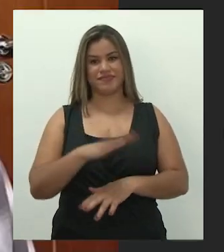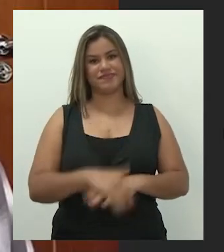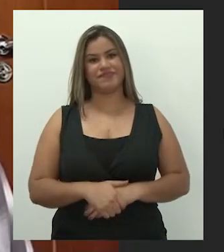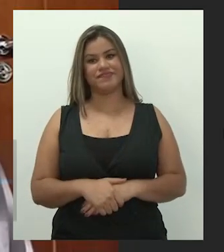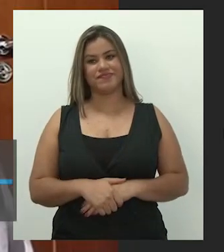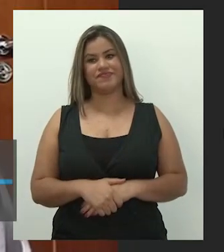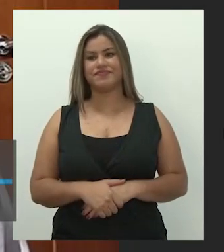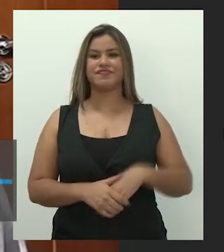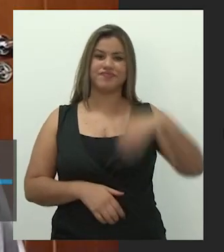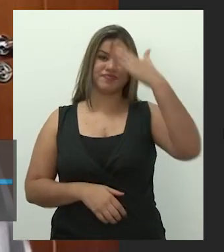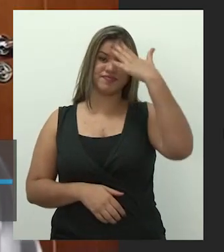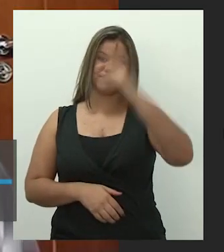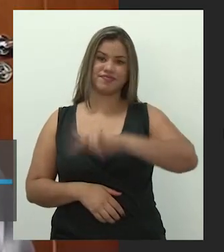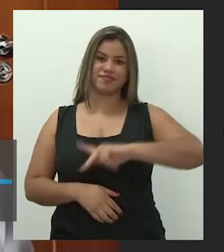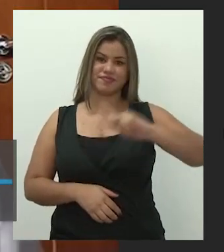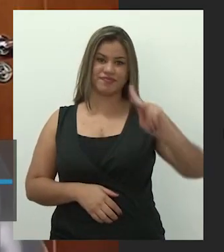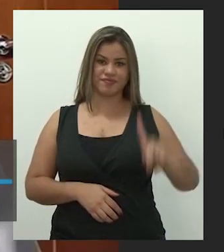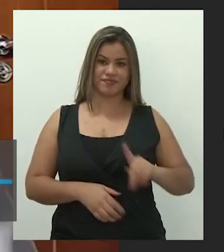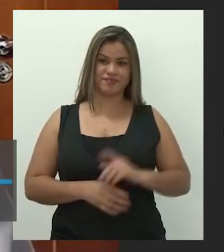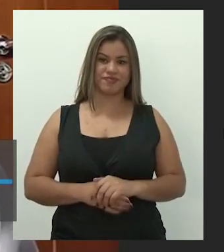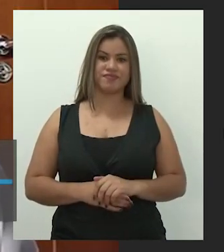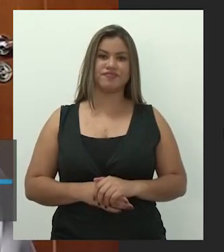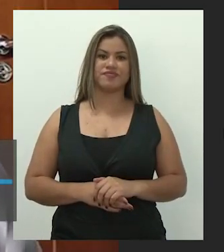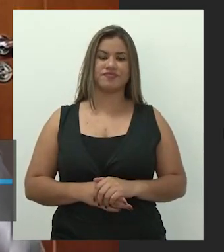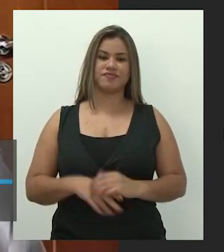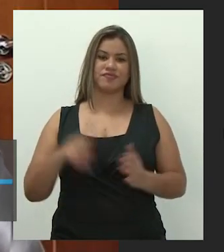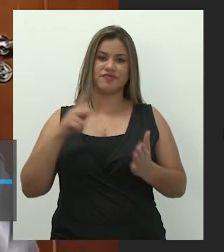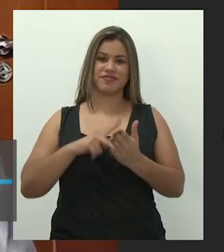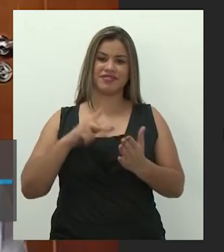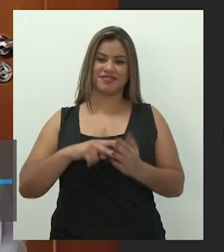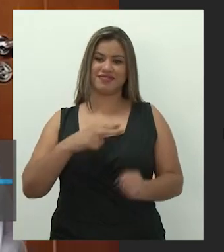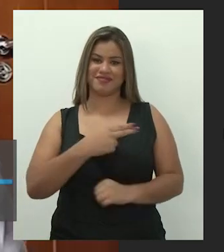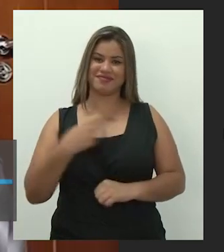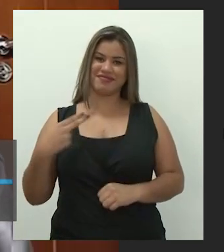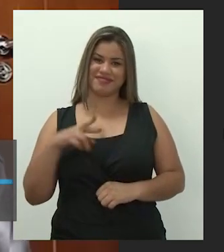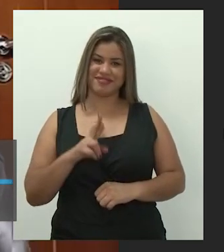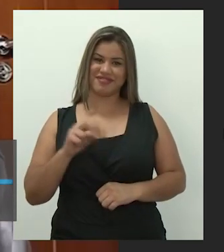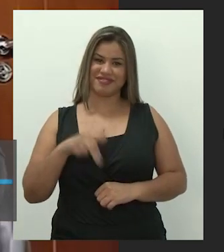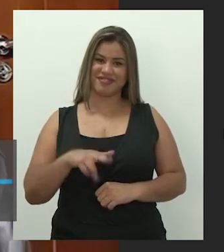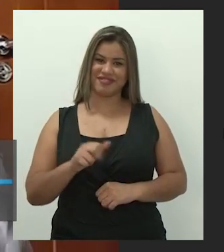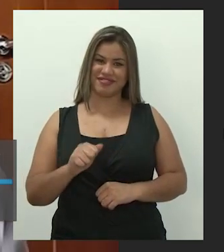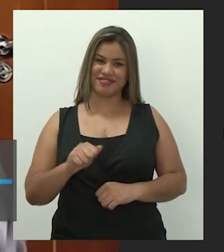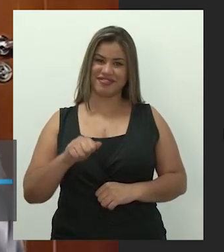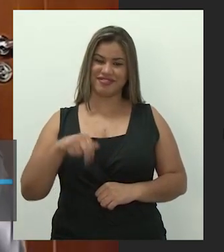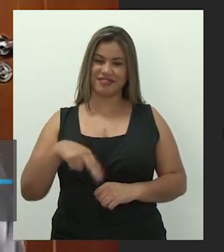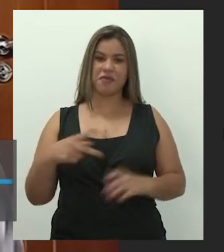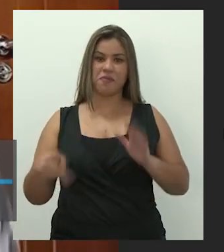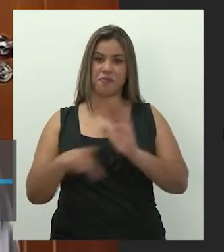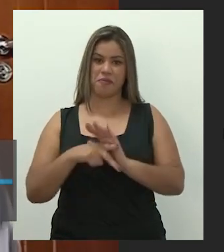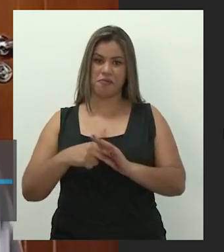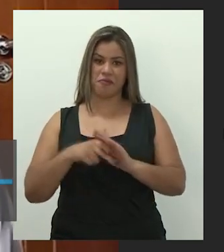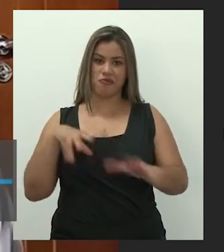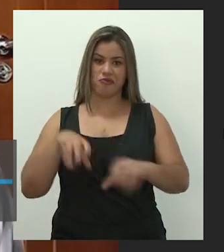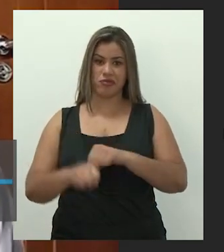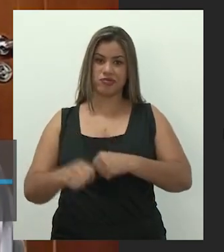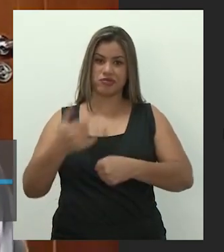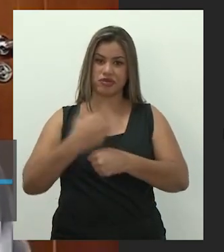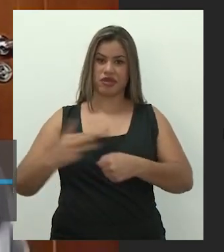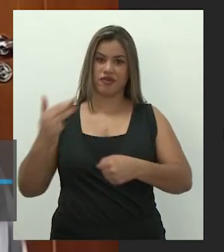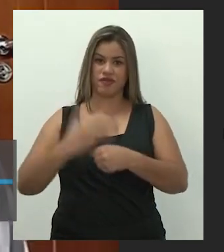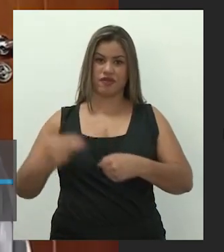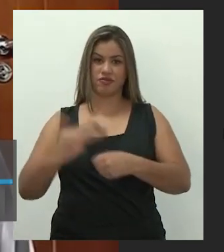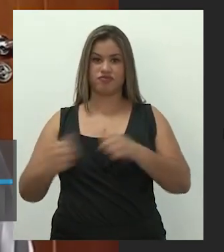Obrigado, professora Lourdes. É verdade, esqueci de me apresentar. Meu nome é Renan, sou um dos formadores da IFAP junto com a professora Lourdes, tá,